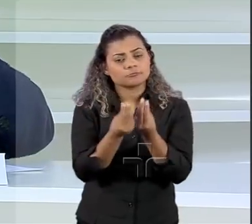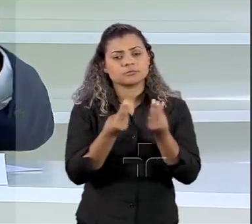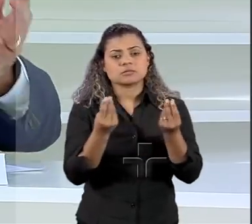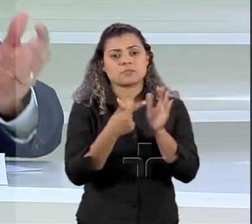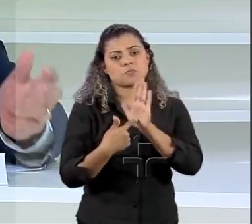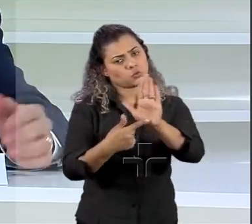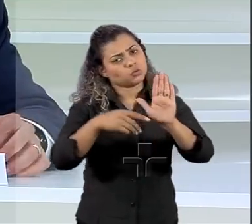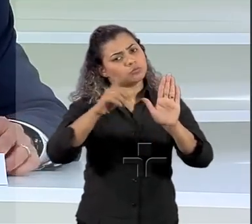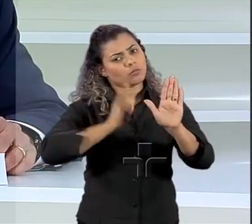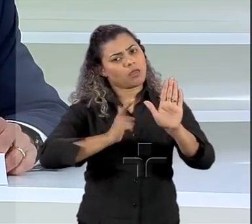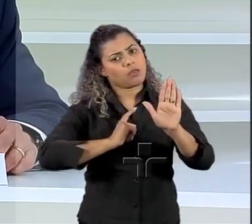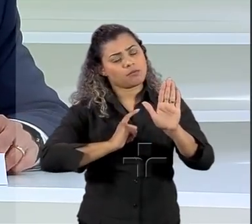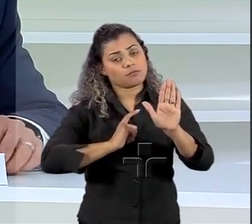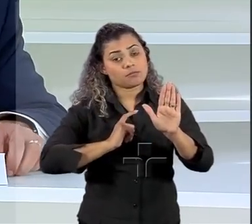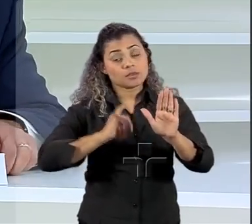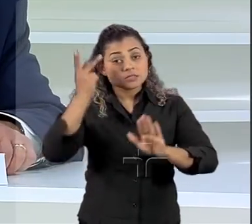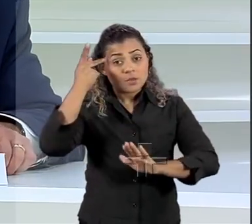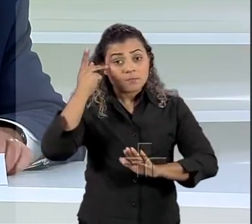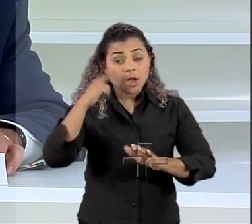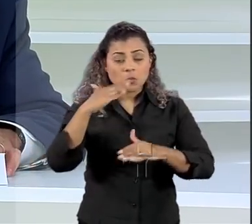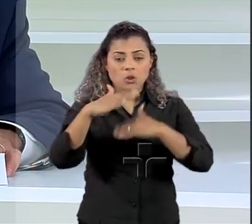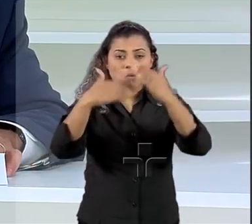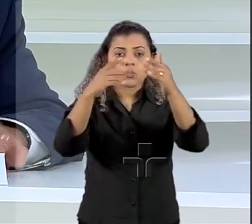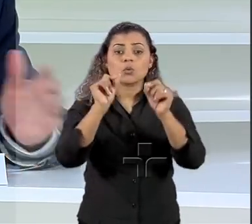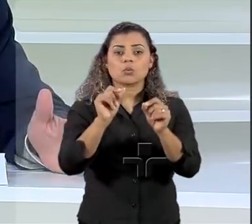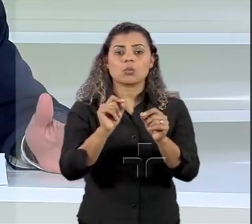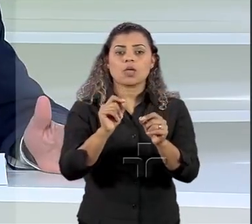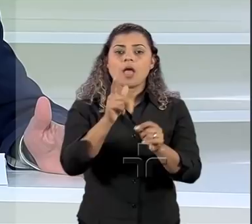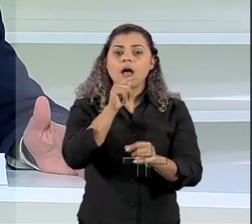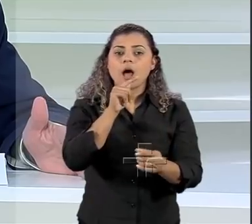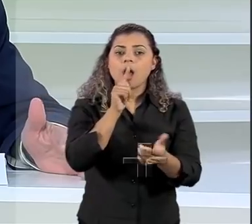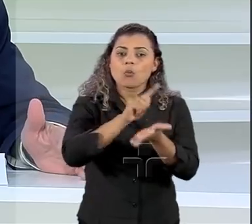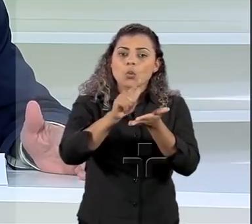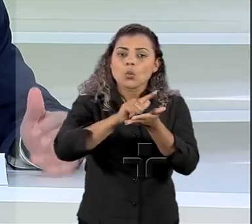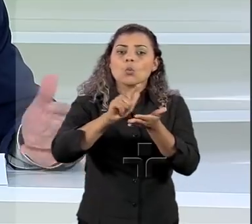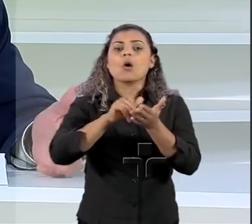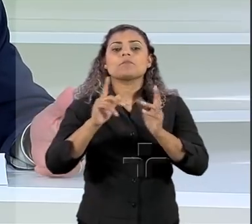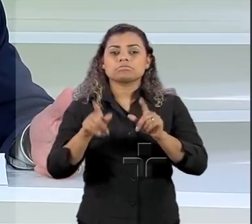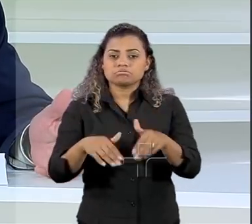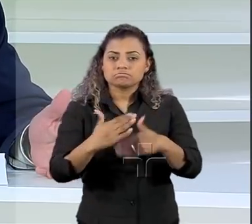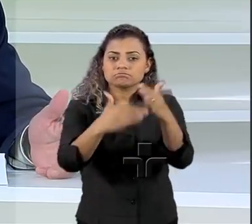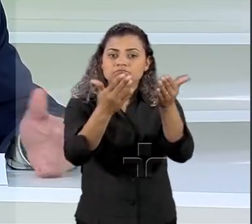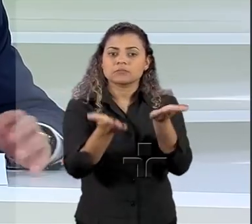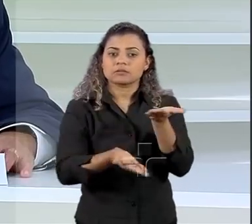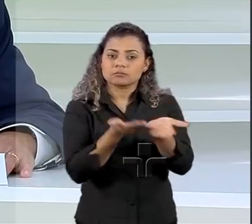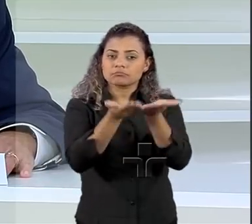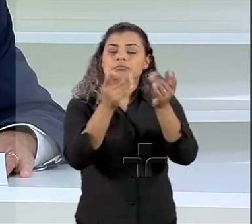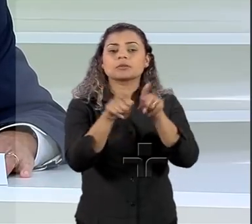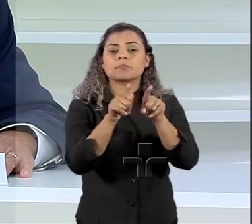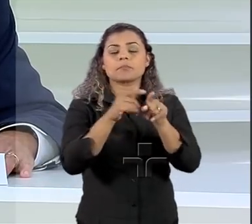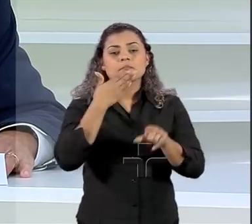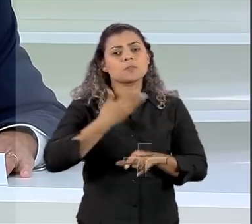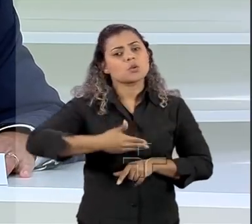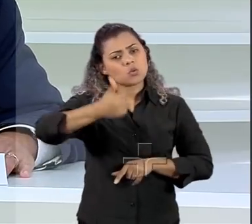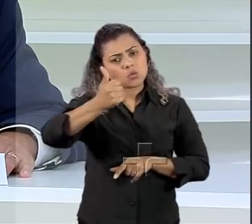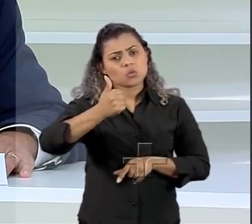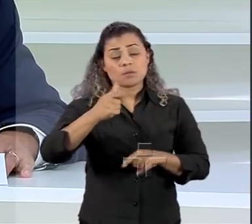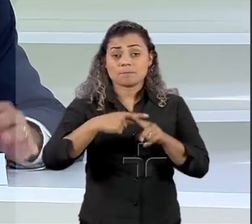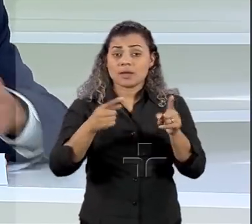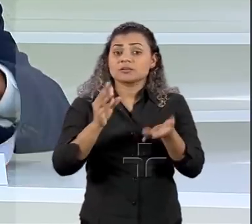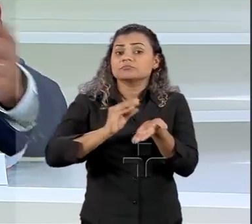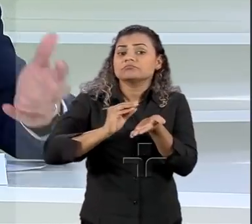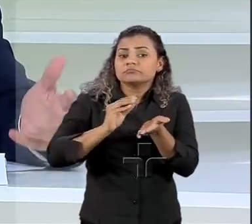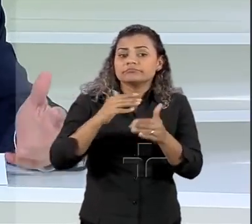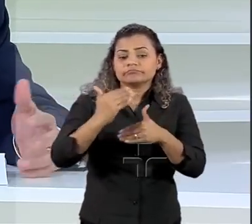O estado de São Paulo progrediu muito em esgotamento e tratamento de água. Temos problemas ainda, mas seguramente é algo que está